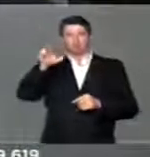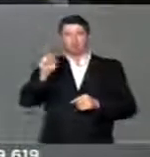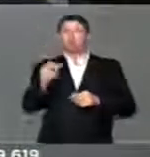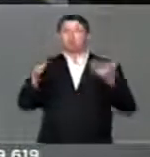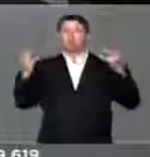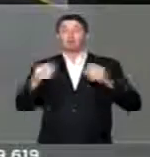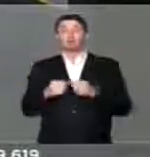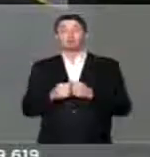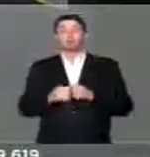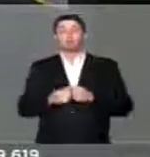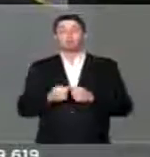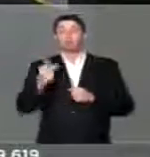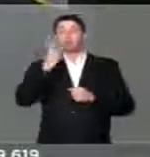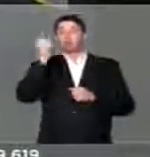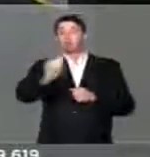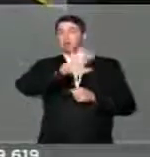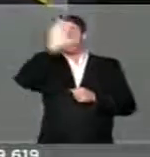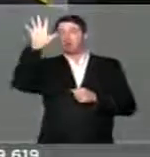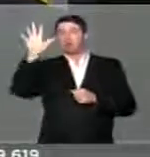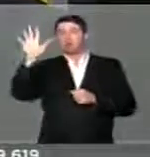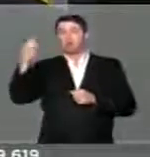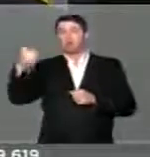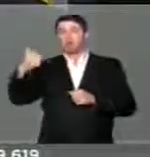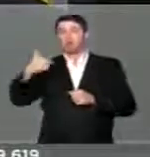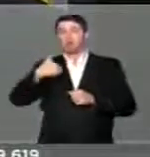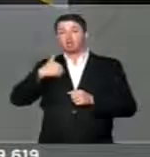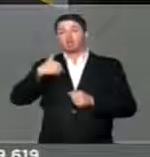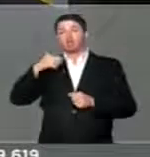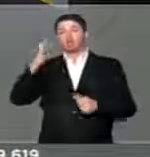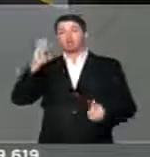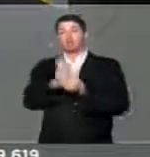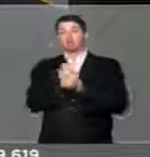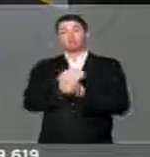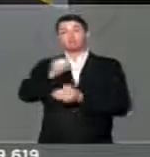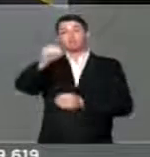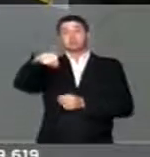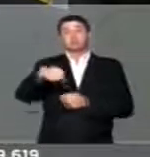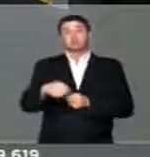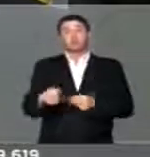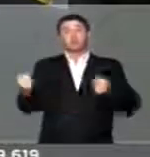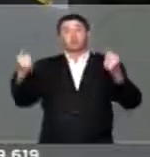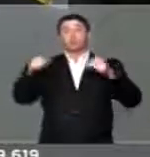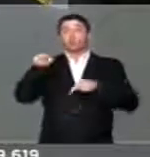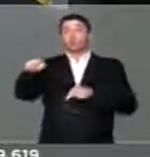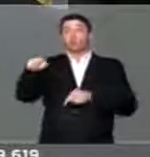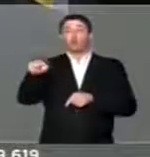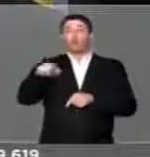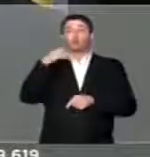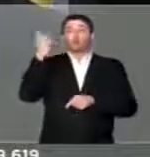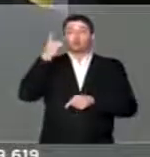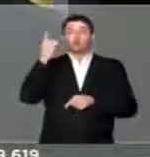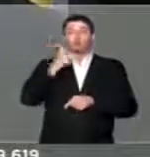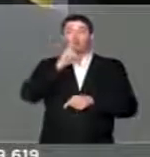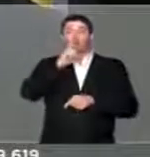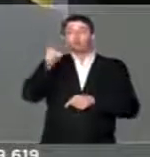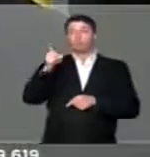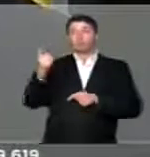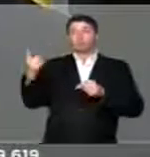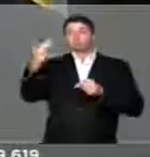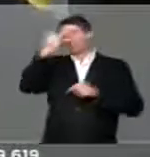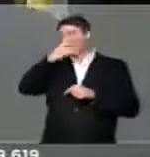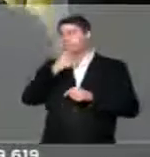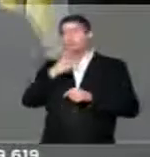fique aqui claro, eu estarei entrando com a representação contra esse deputado que cuspiu